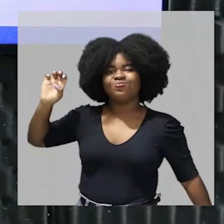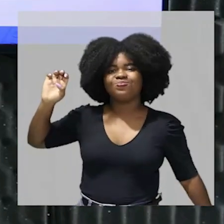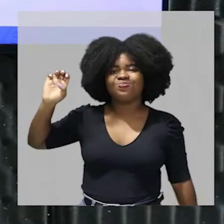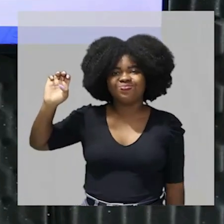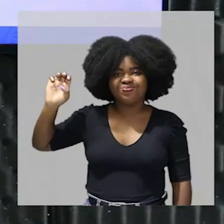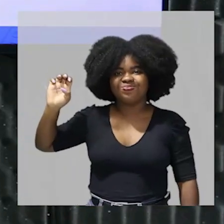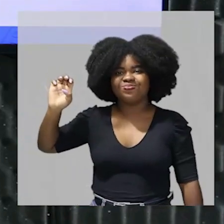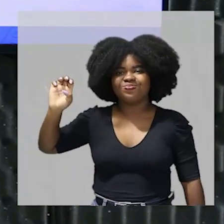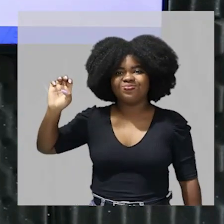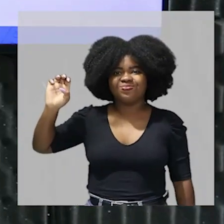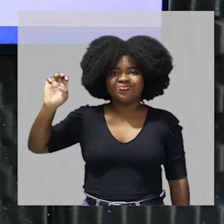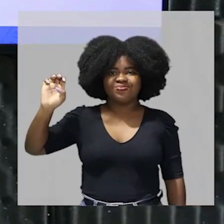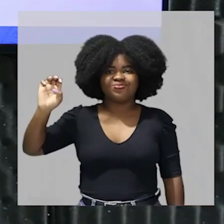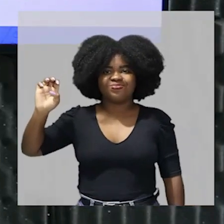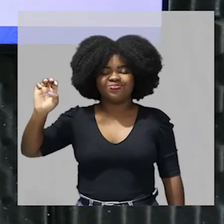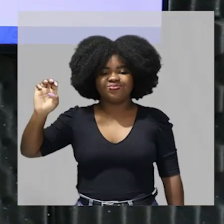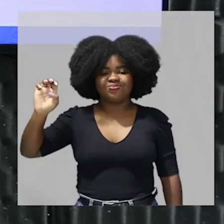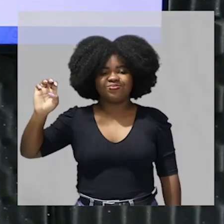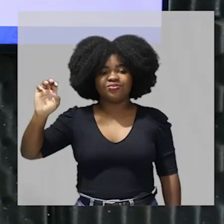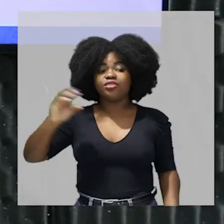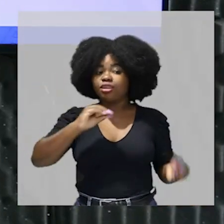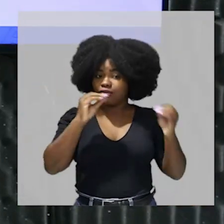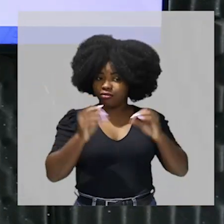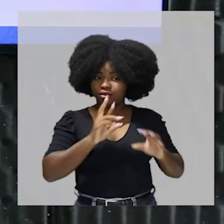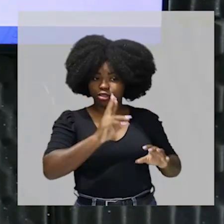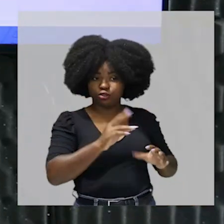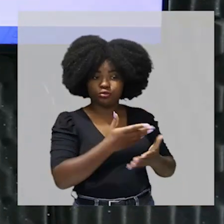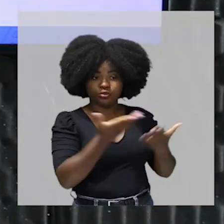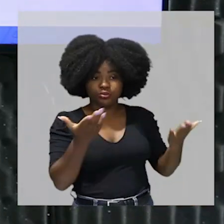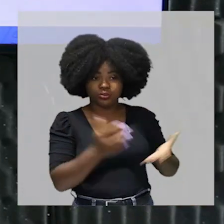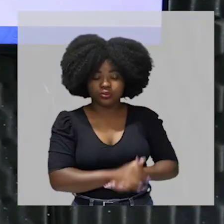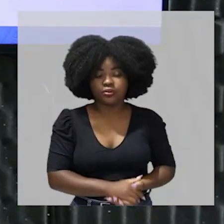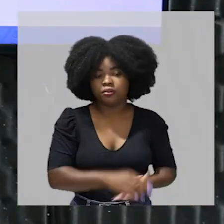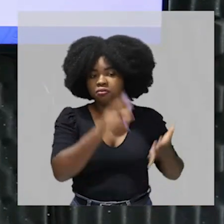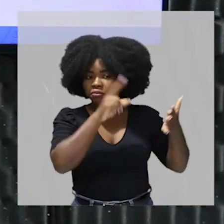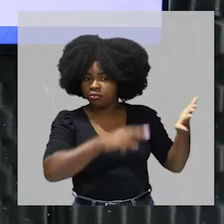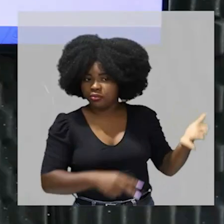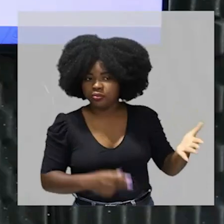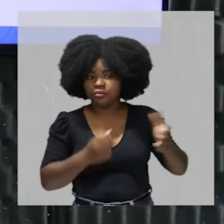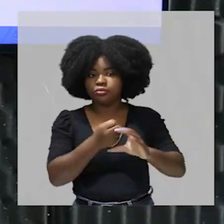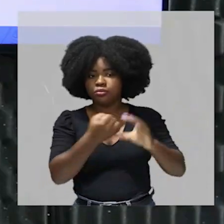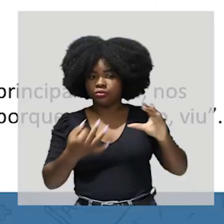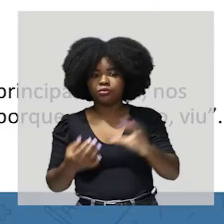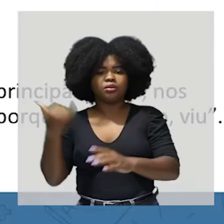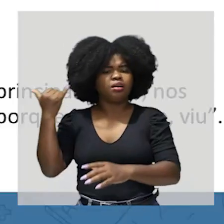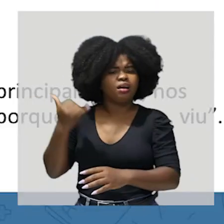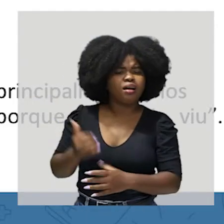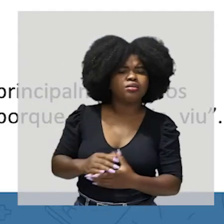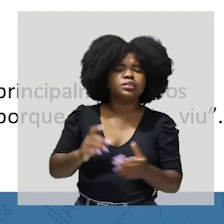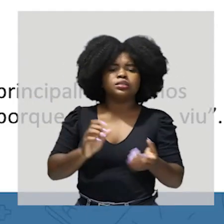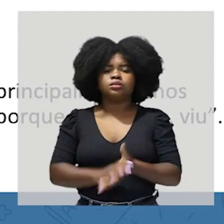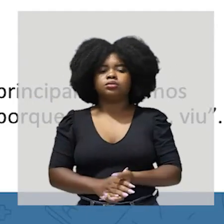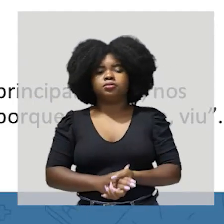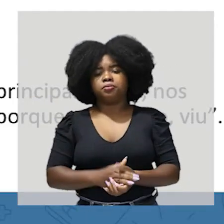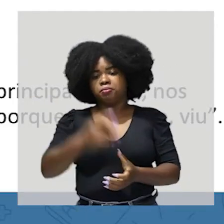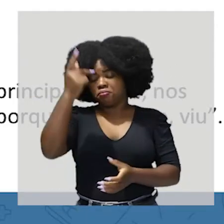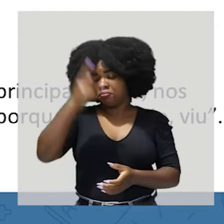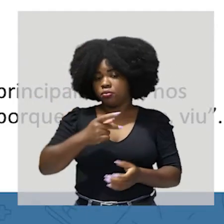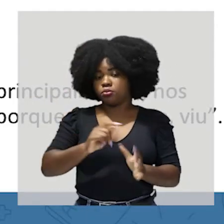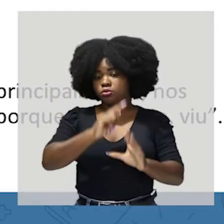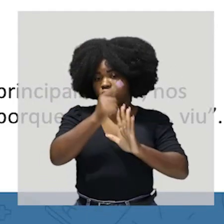narrativa auto-reflexiva Olha só ainda coloquei aqui ó o caráter narrativo auto-reflexivo do gênero diário